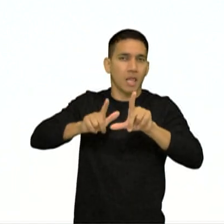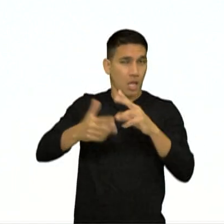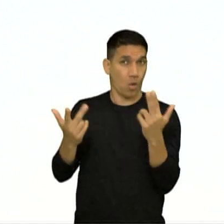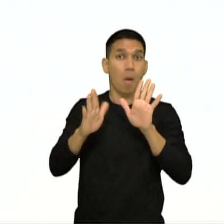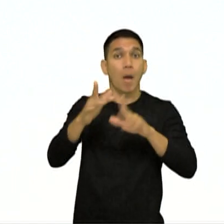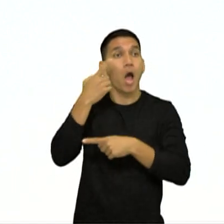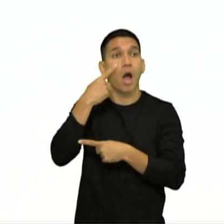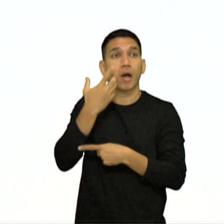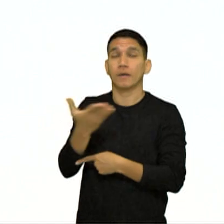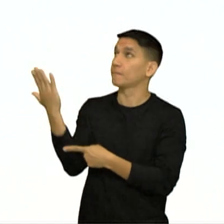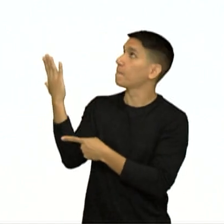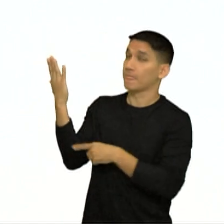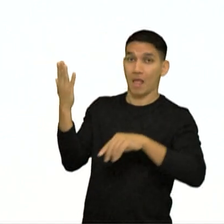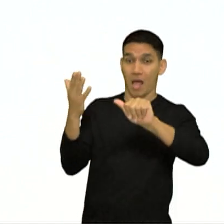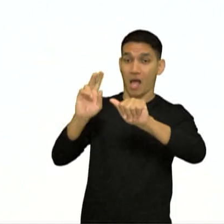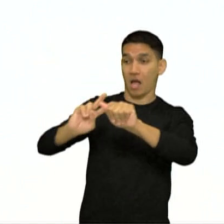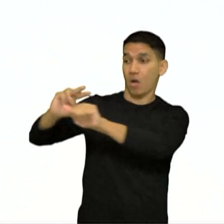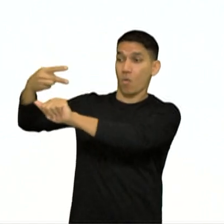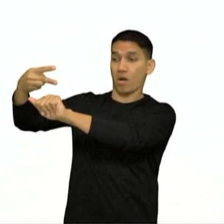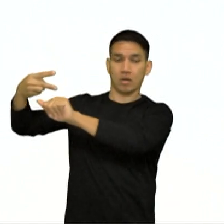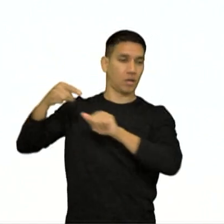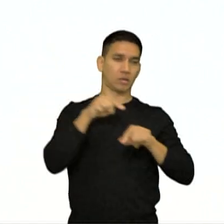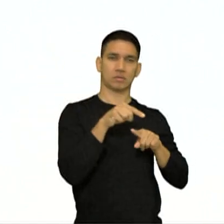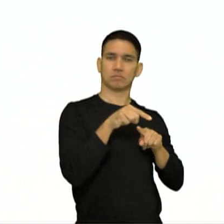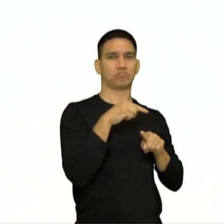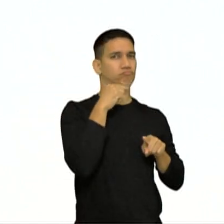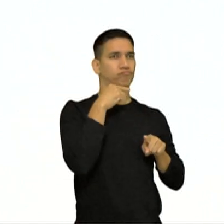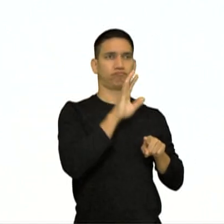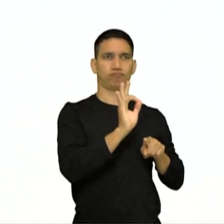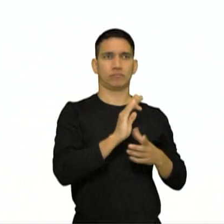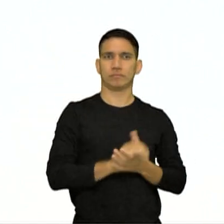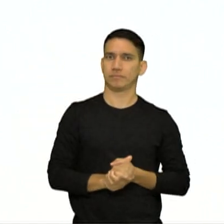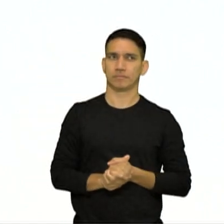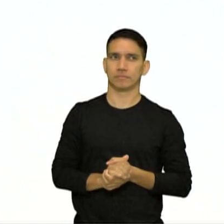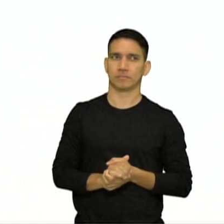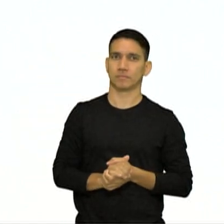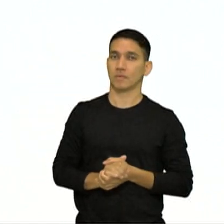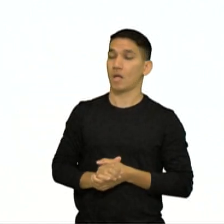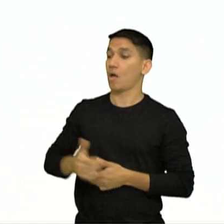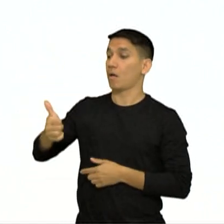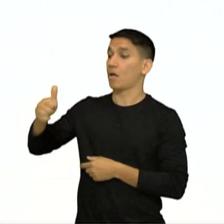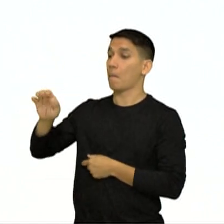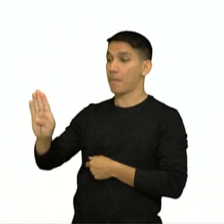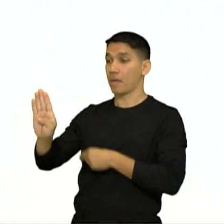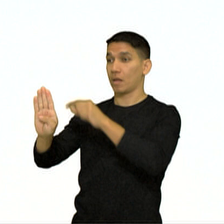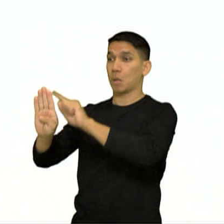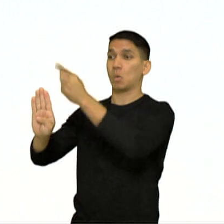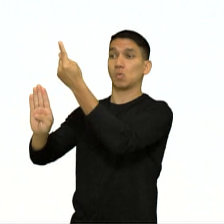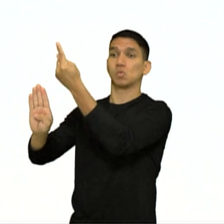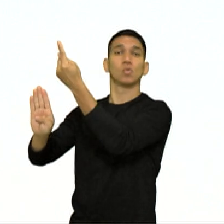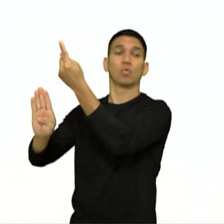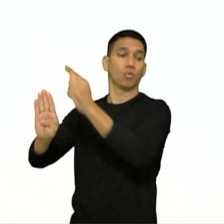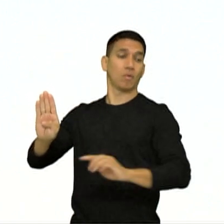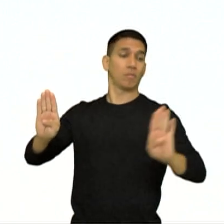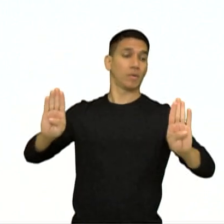xy. O que eu tenho ali? Monômios semelhantes, porque a parte literal é a mesma. Tudo bem?